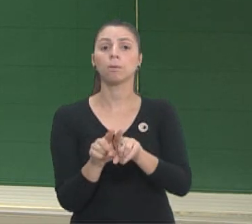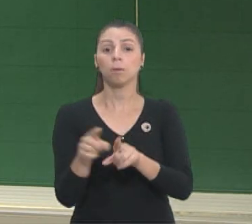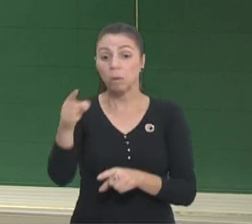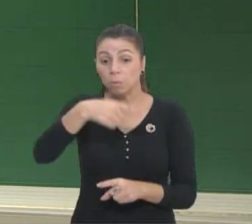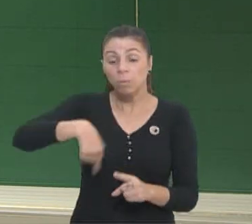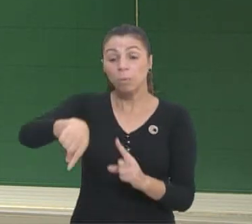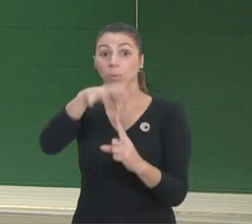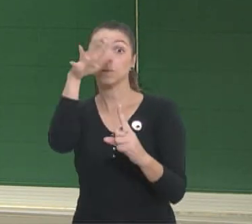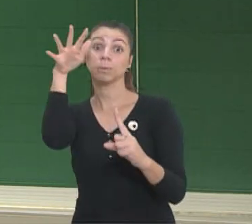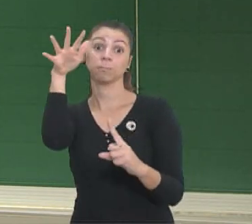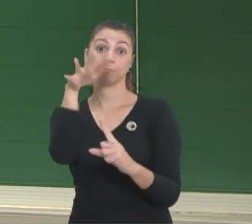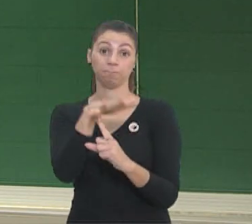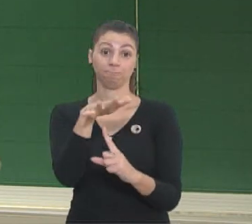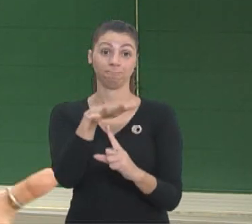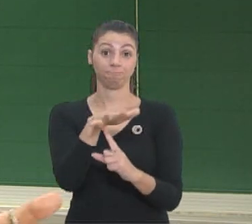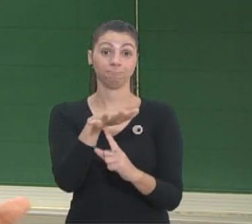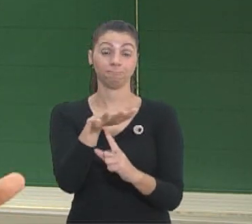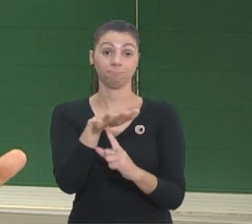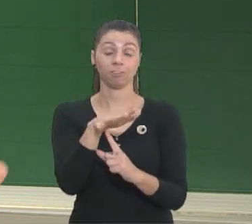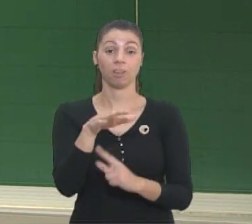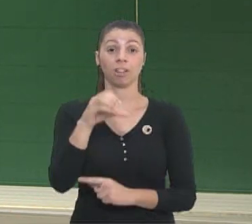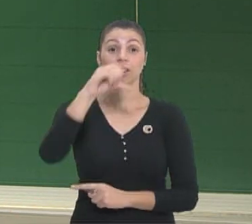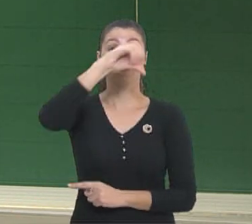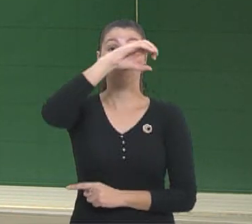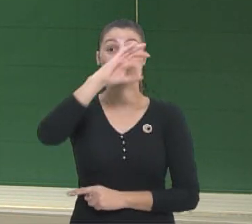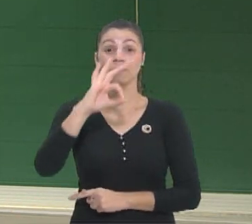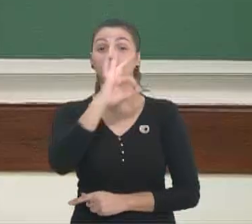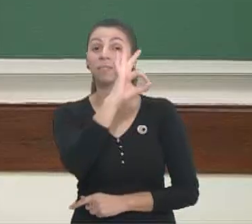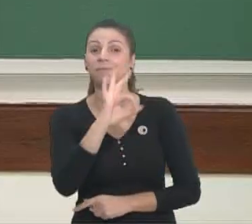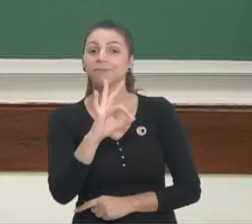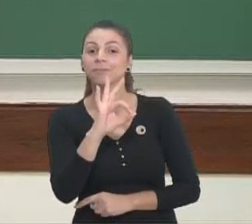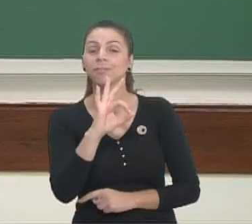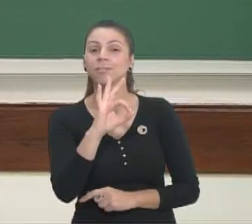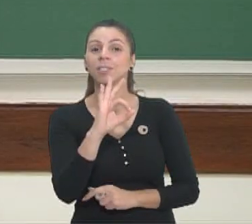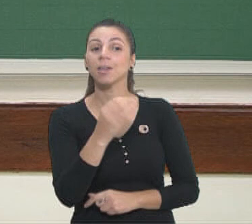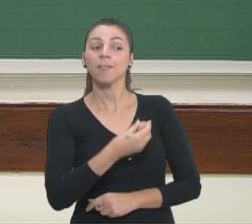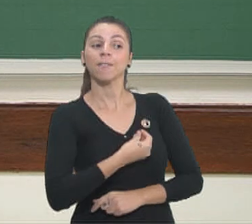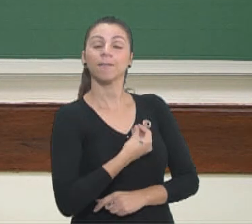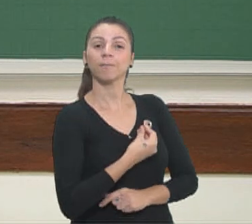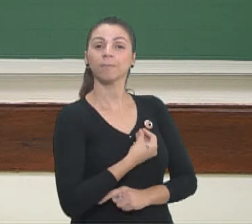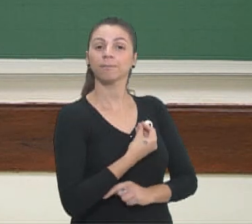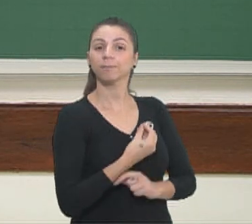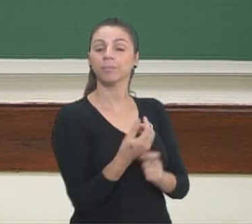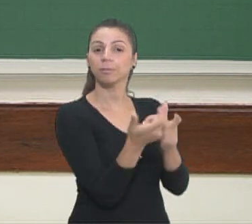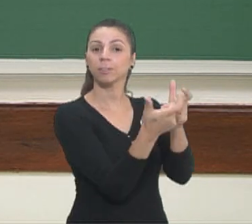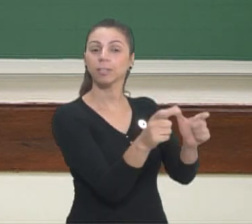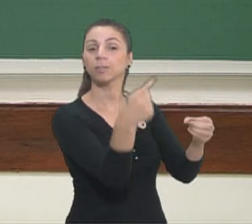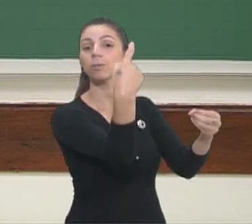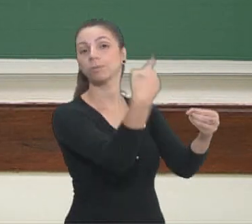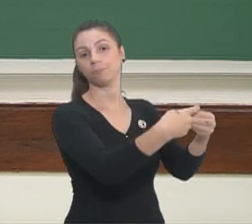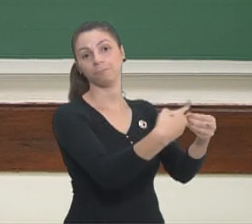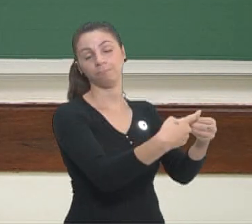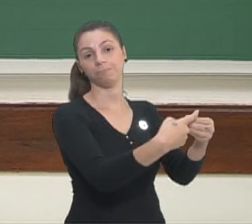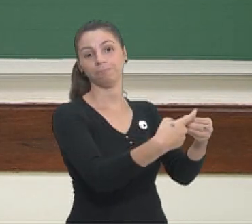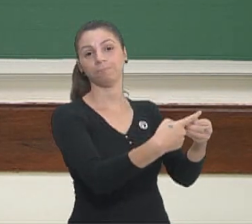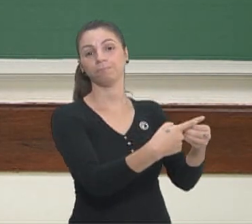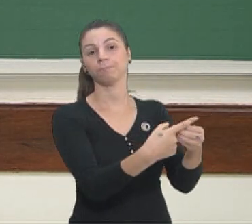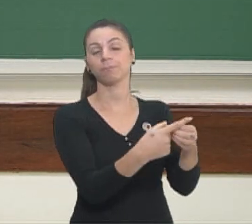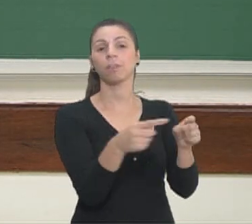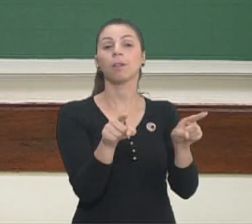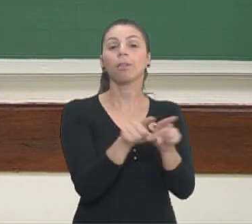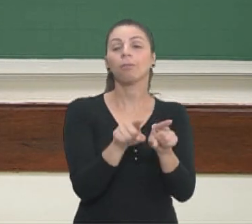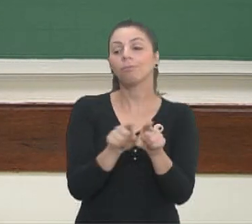Paraná tem praticamente 90% das pessoas vivendo nos centros urbanos, no espaço urbano, e uma